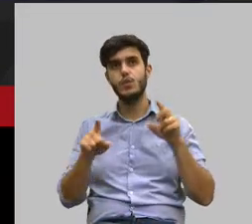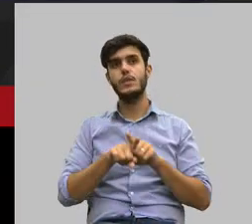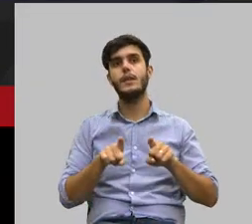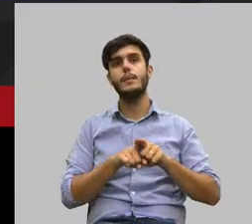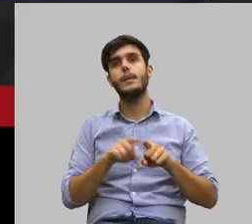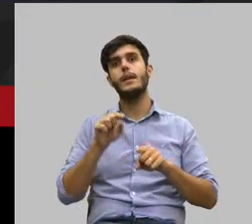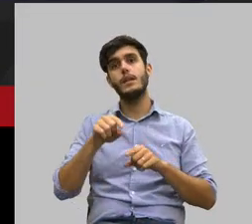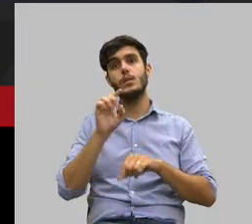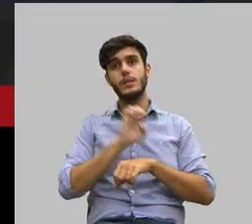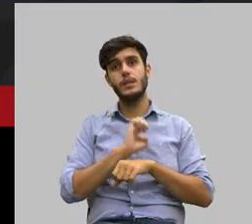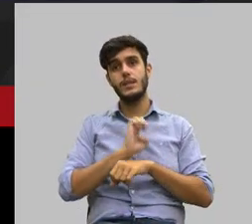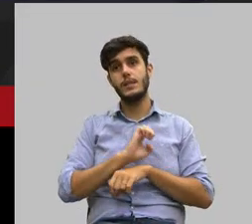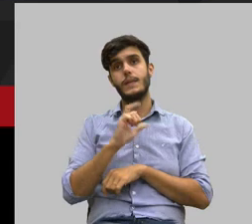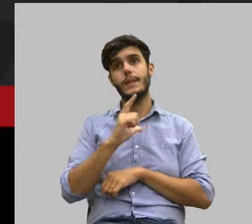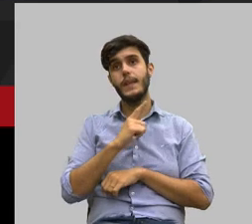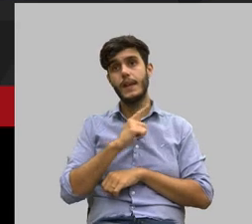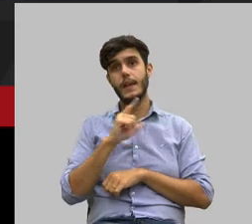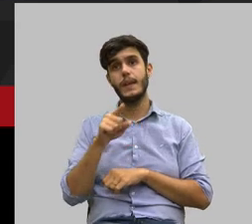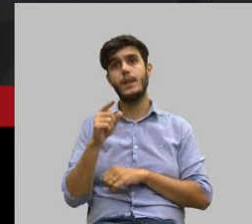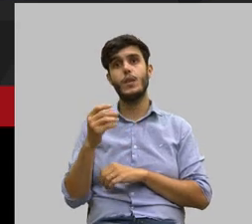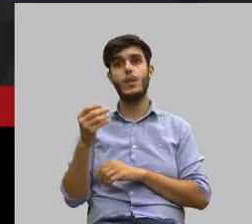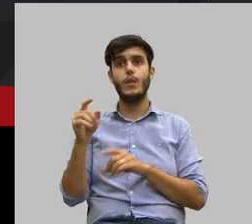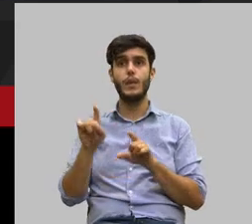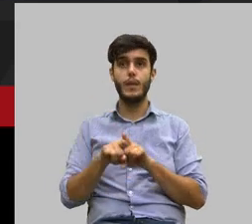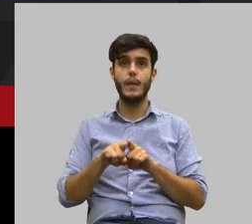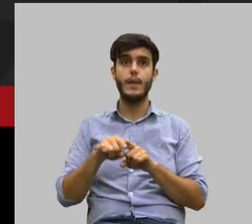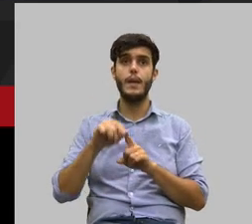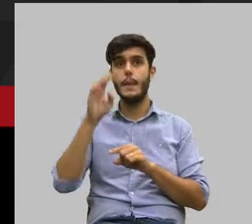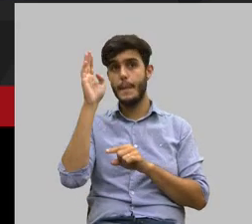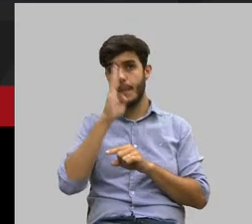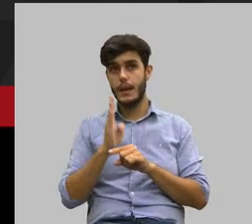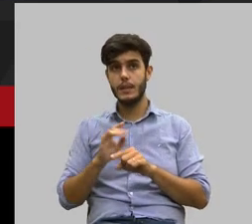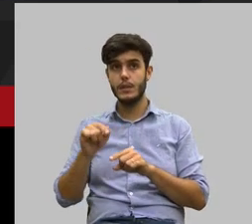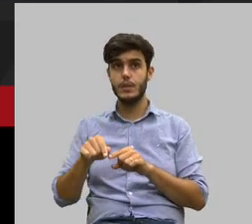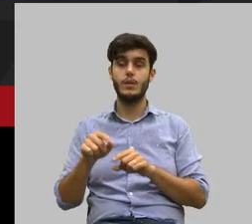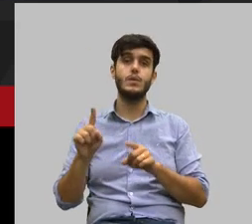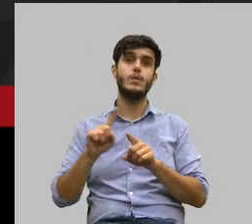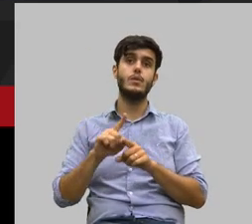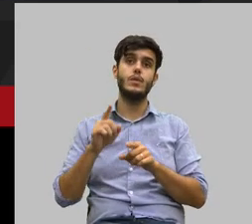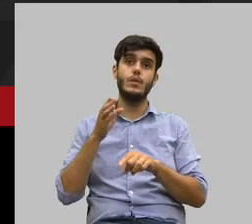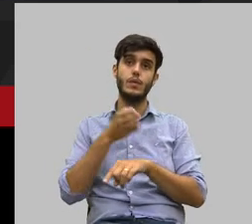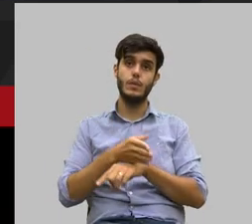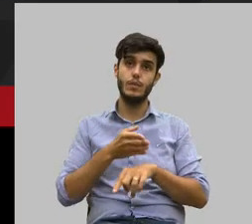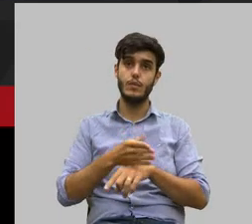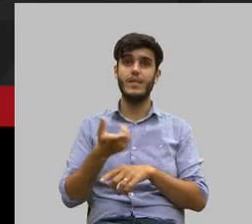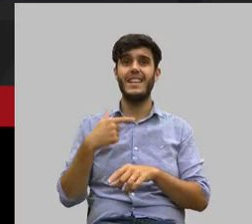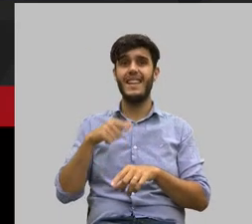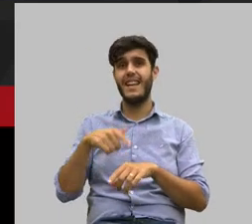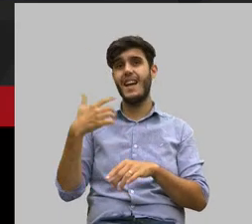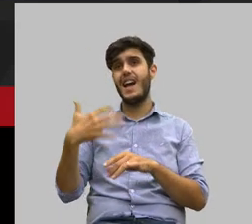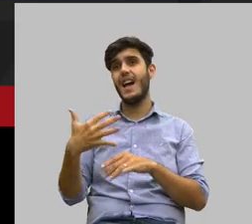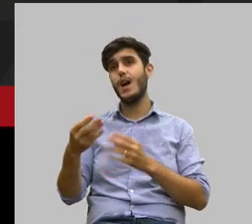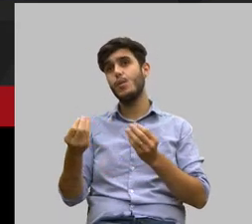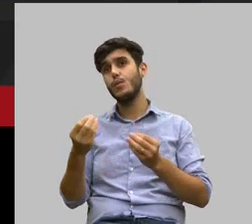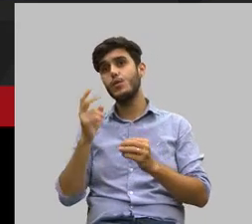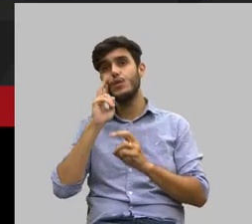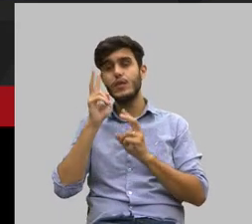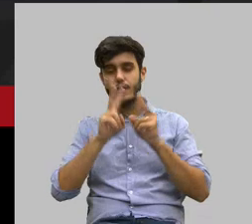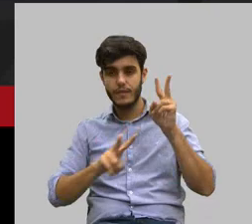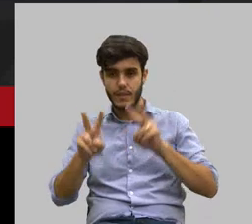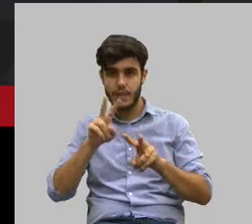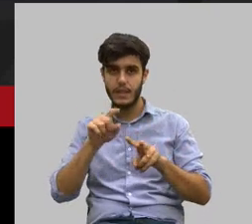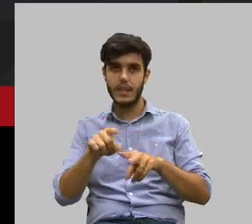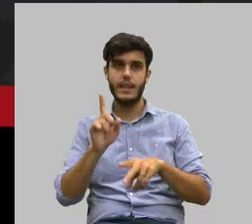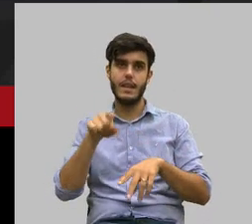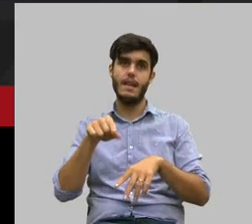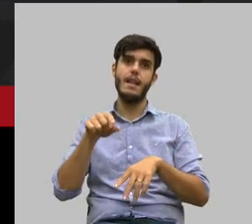que mais né faz inserções no país isso para nós é algo muito caro porque nos propicia a identificação né